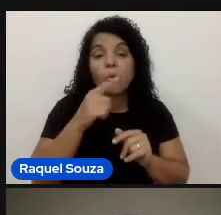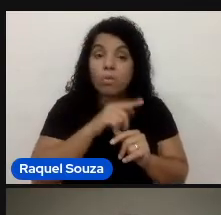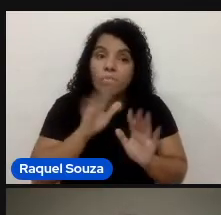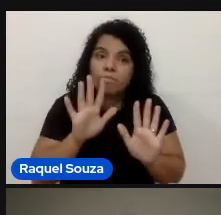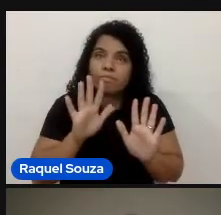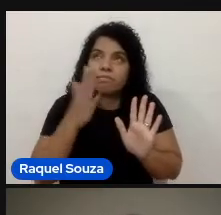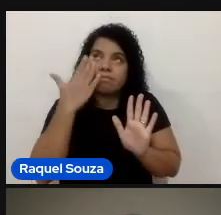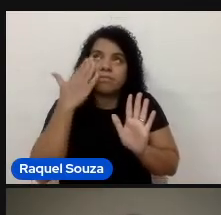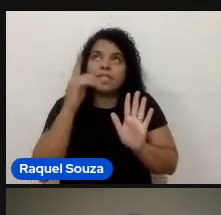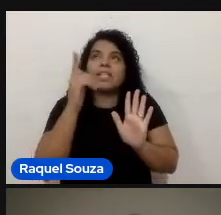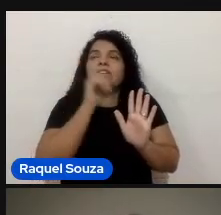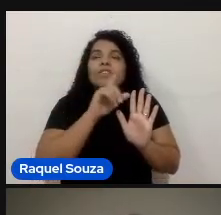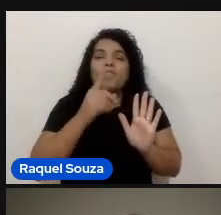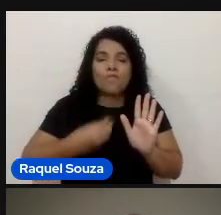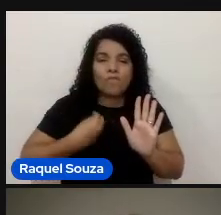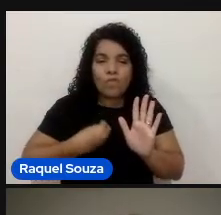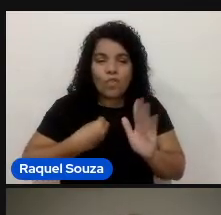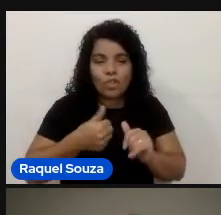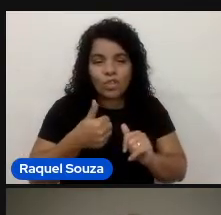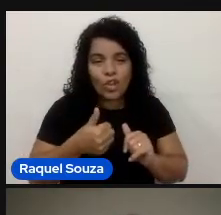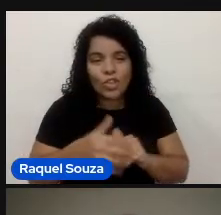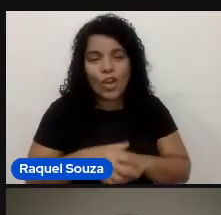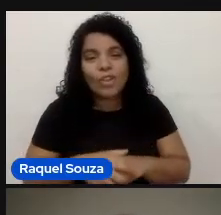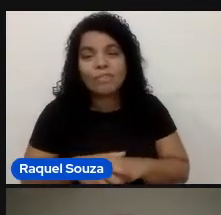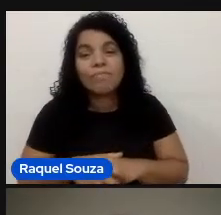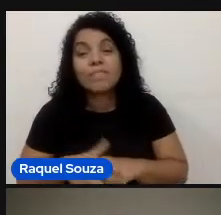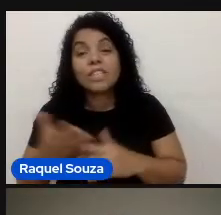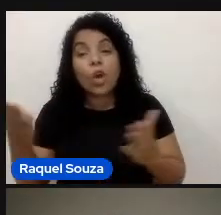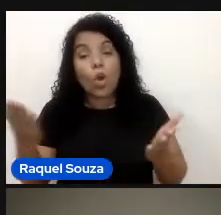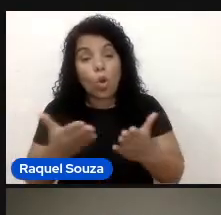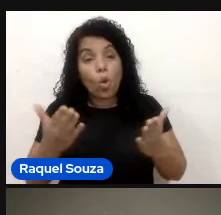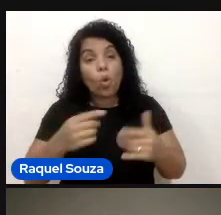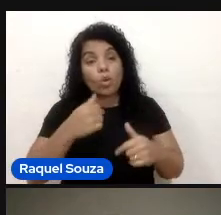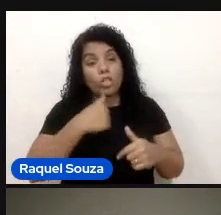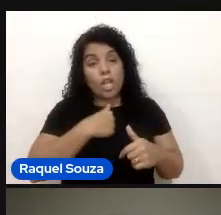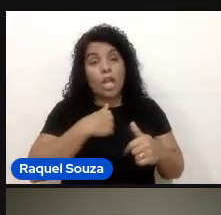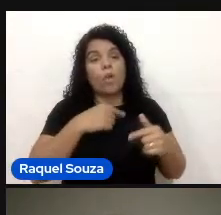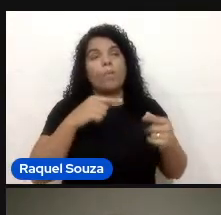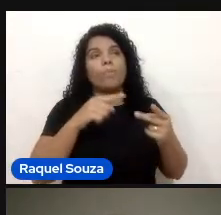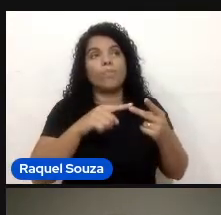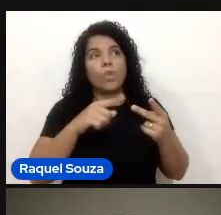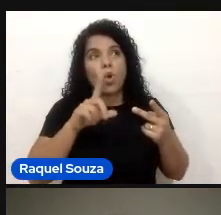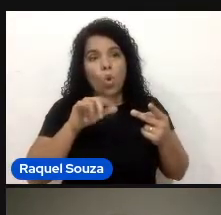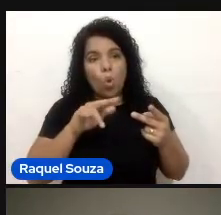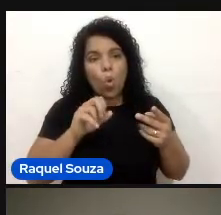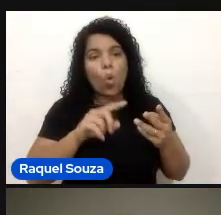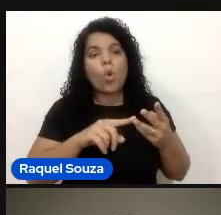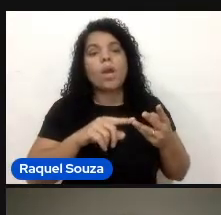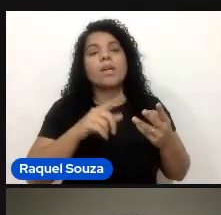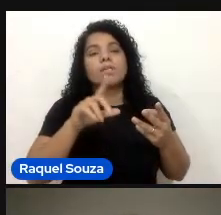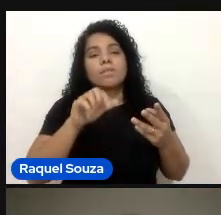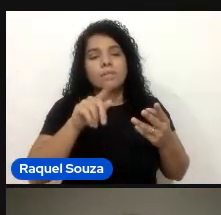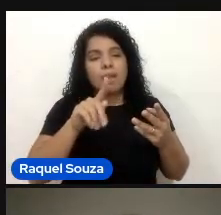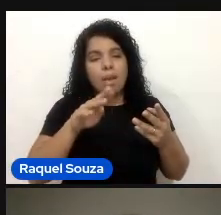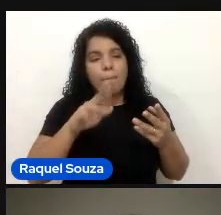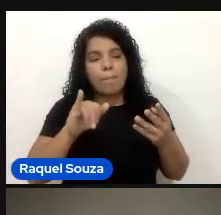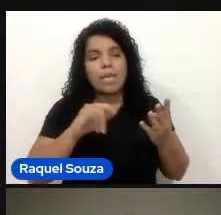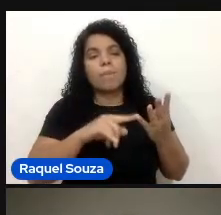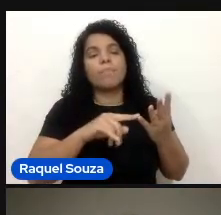funcionou. E então hoje tem eu, o Lucas, a Gabi e a Natália trabalhando nesse